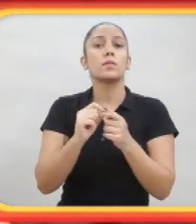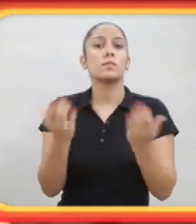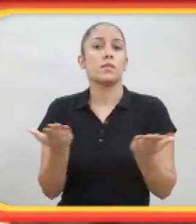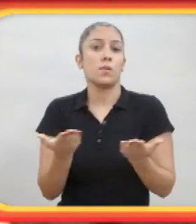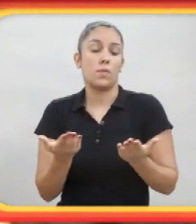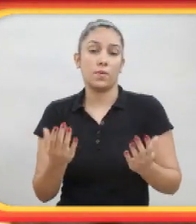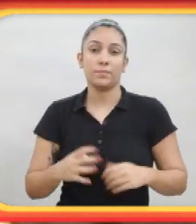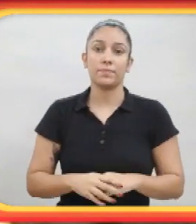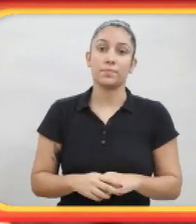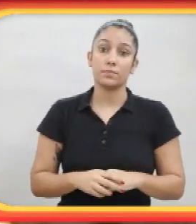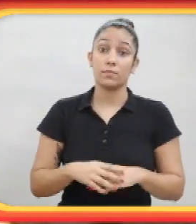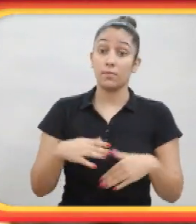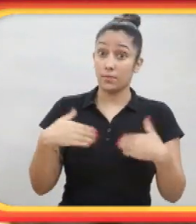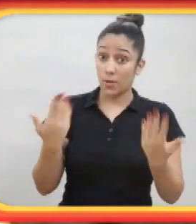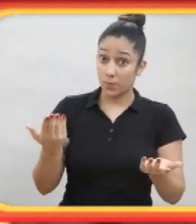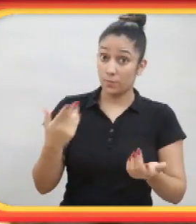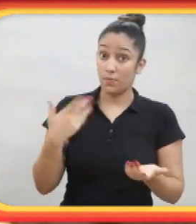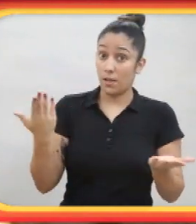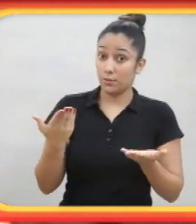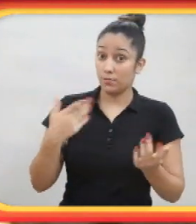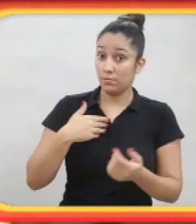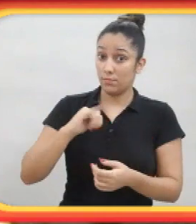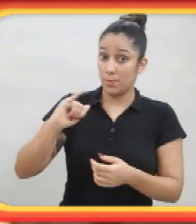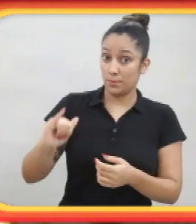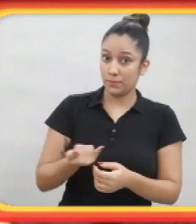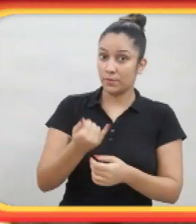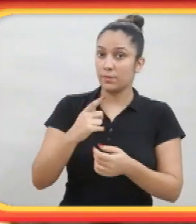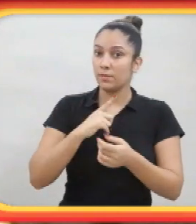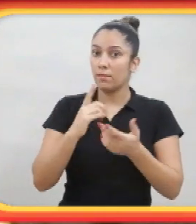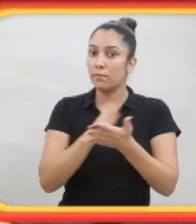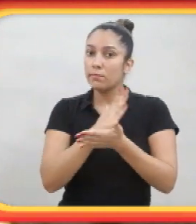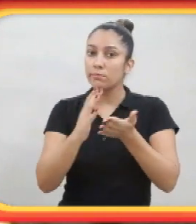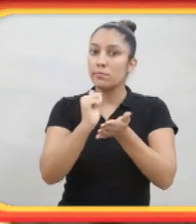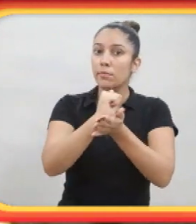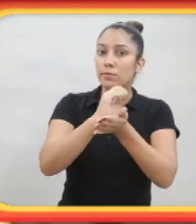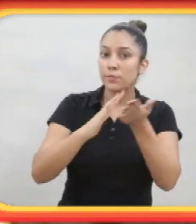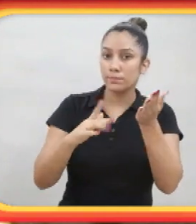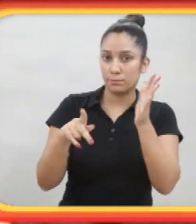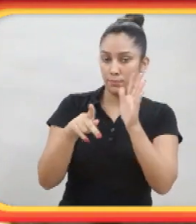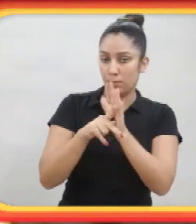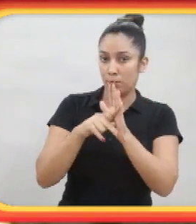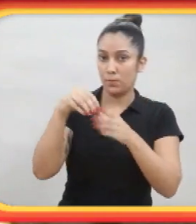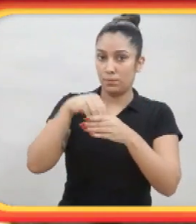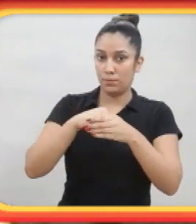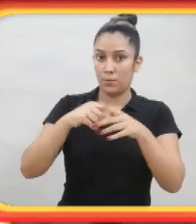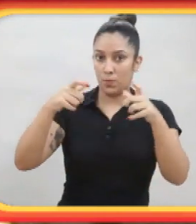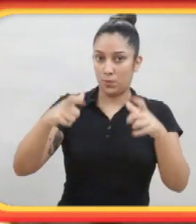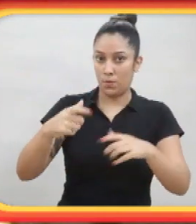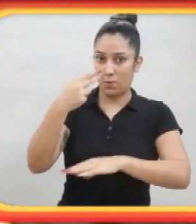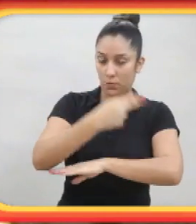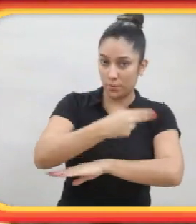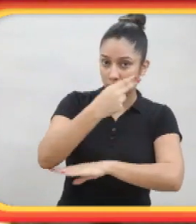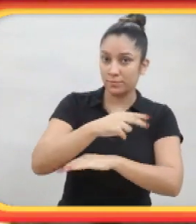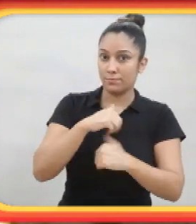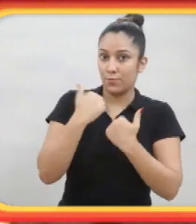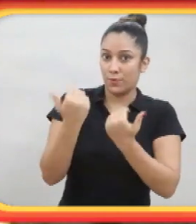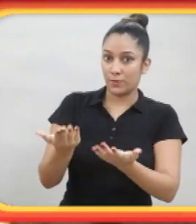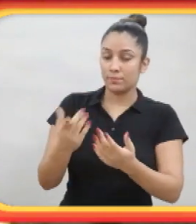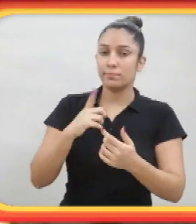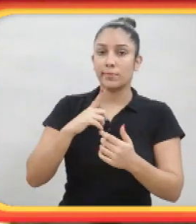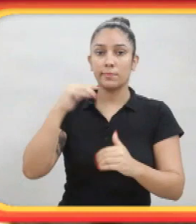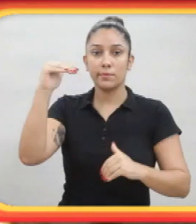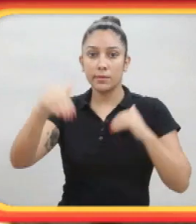física, ela já pergunta: mamãe, o que eu vou fazer agora? Então, a gente aproveita, tem algumas atividades que meu próprio condomínio oferece,